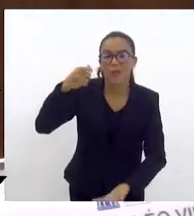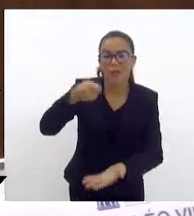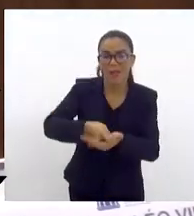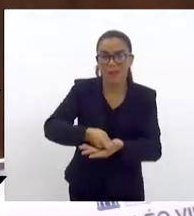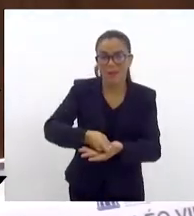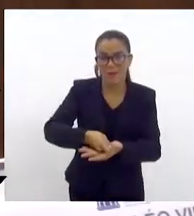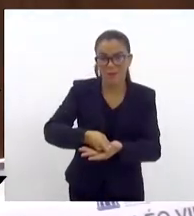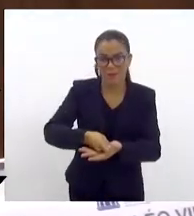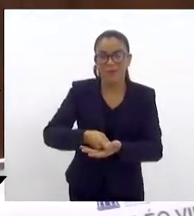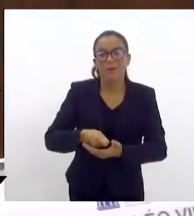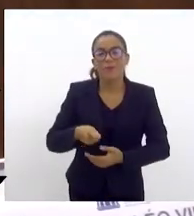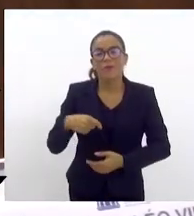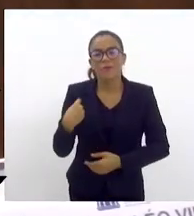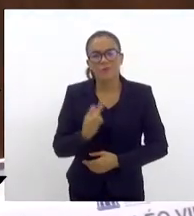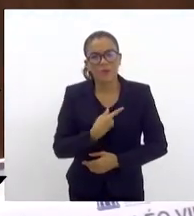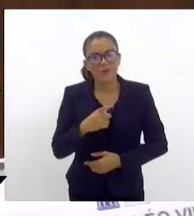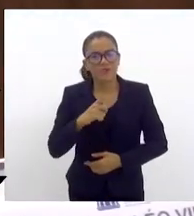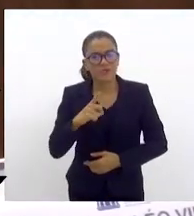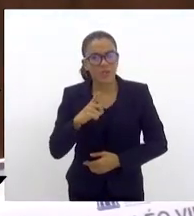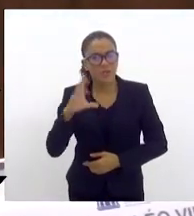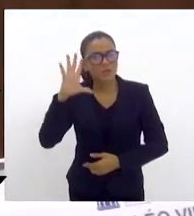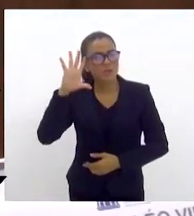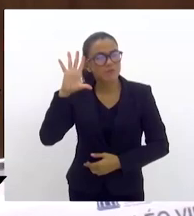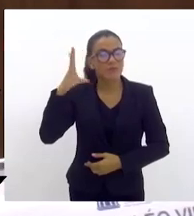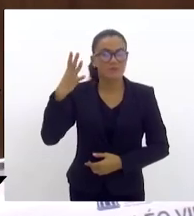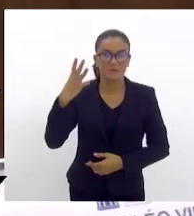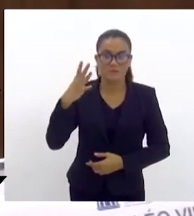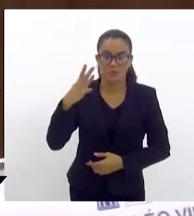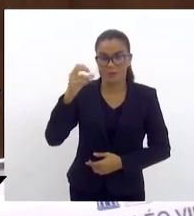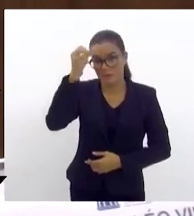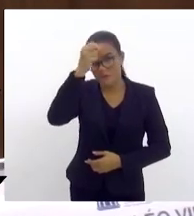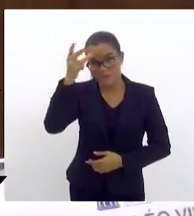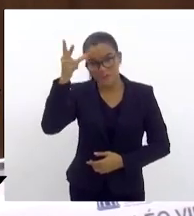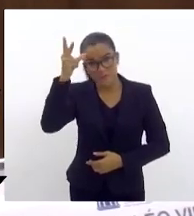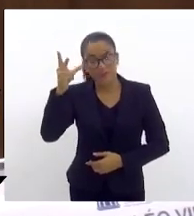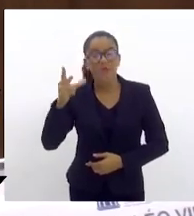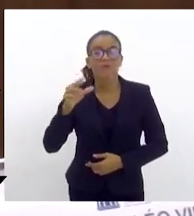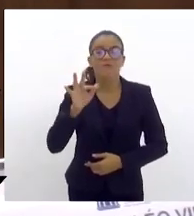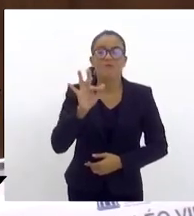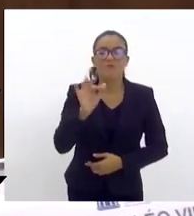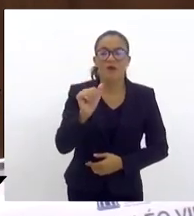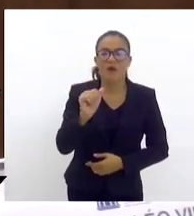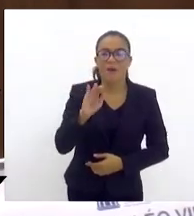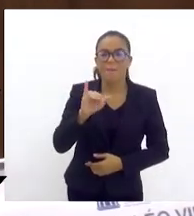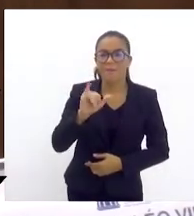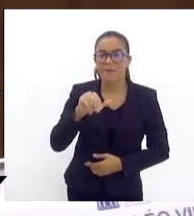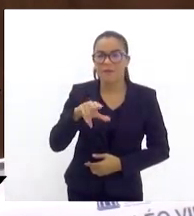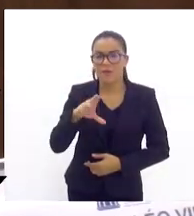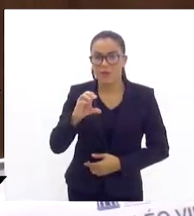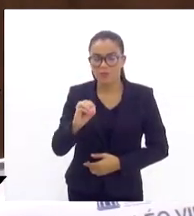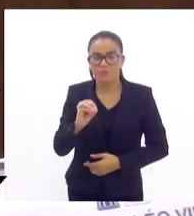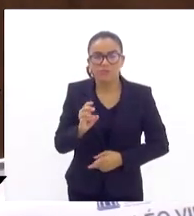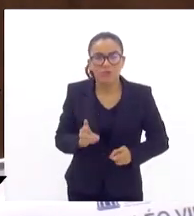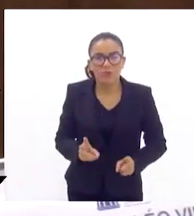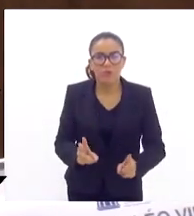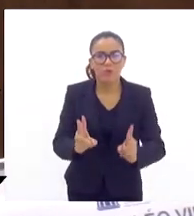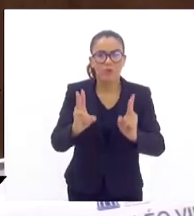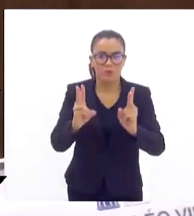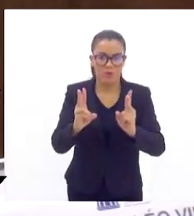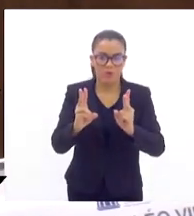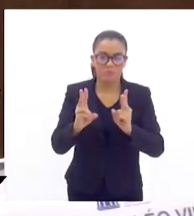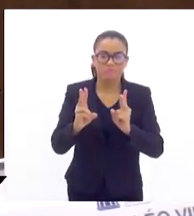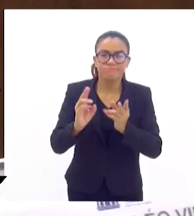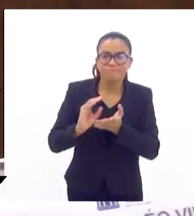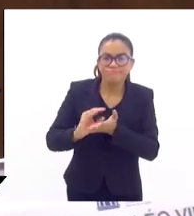E hoje a gente tem uma decisão muito acertada do prefeito Fabiano Horta de manter o investimento municipal no